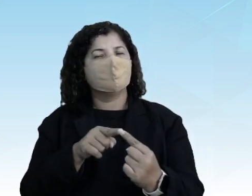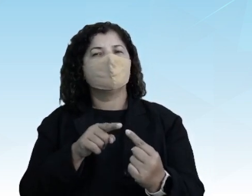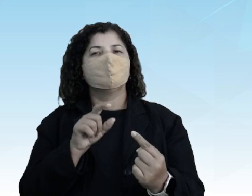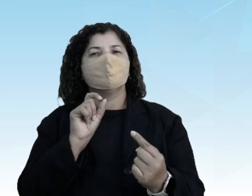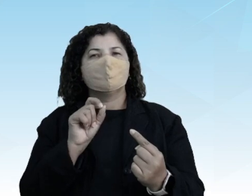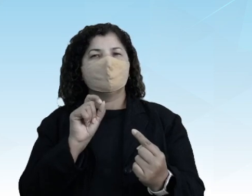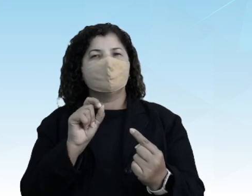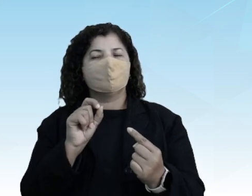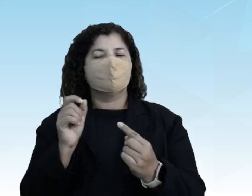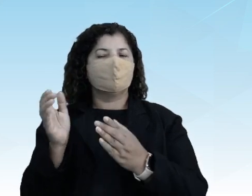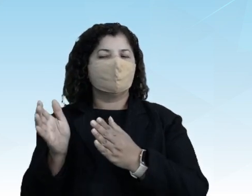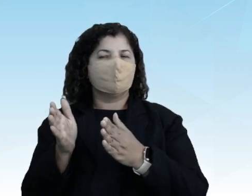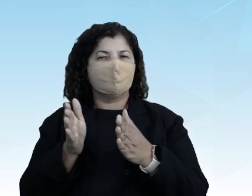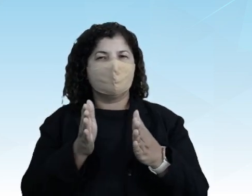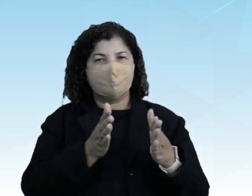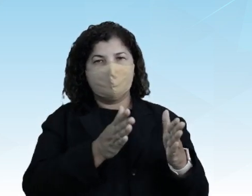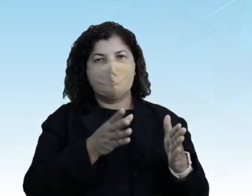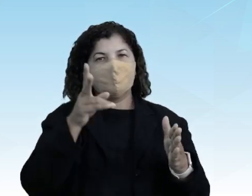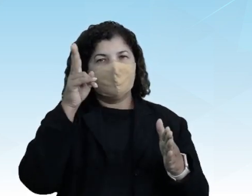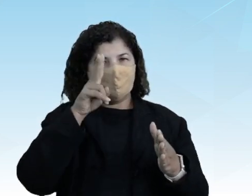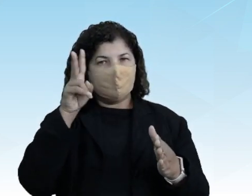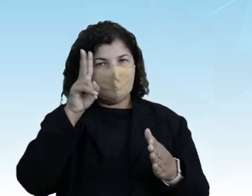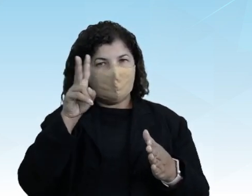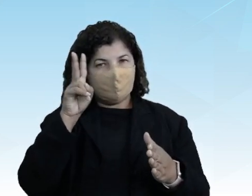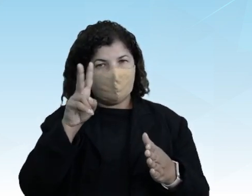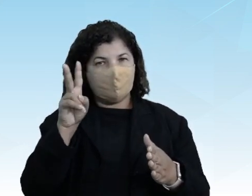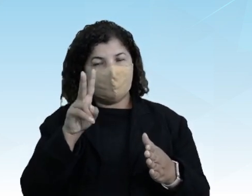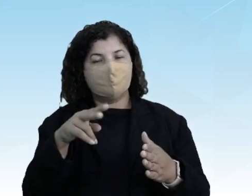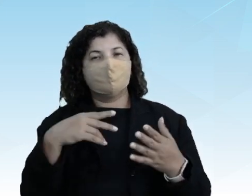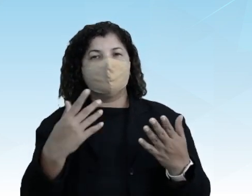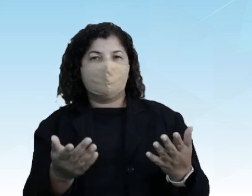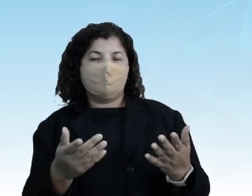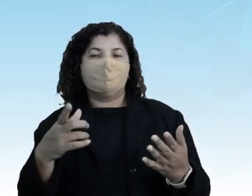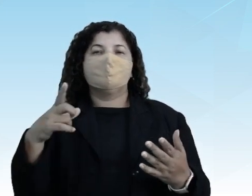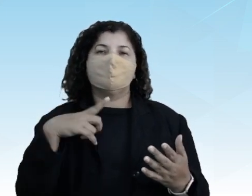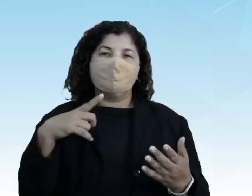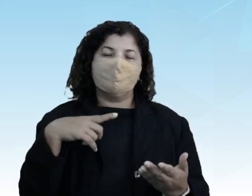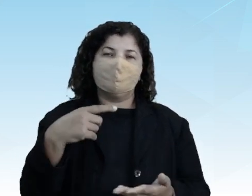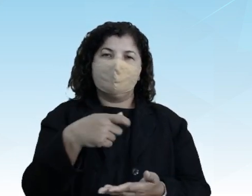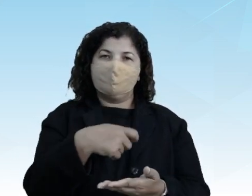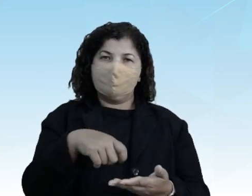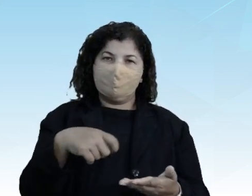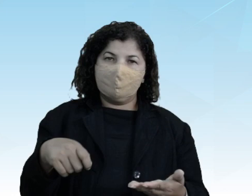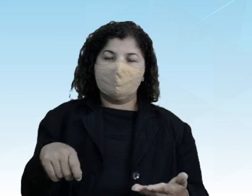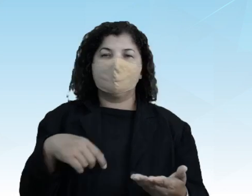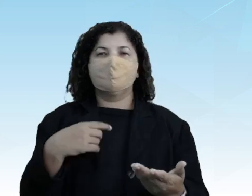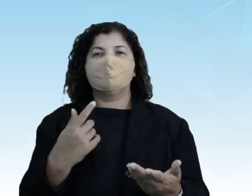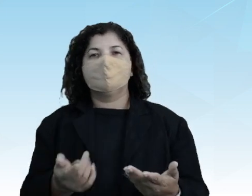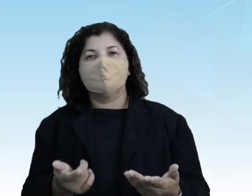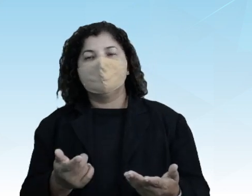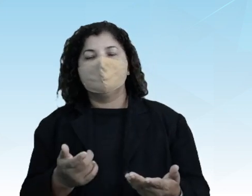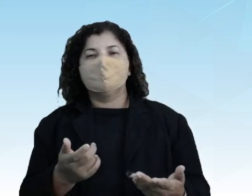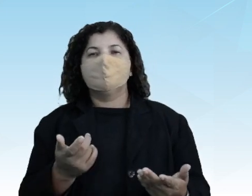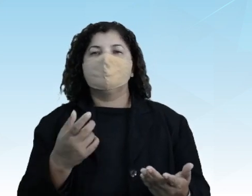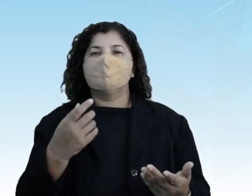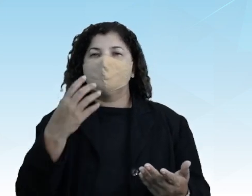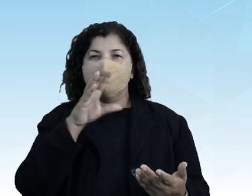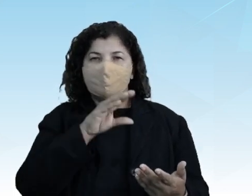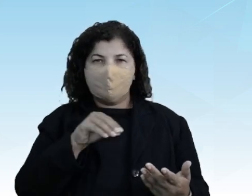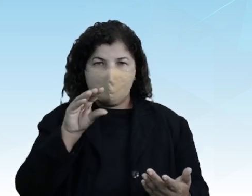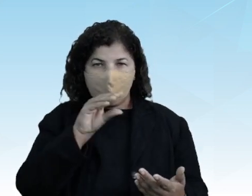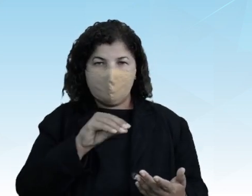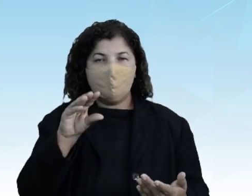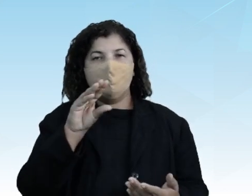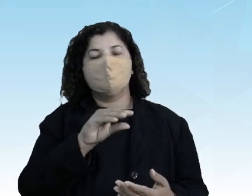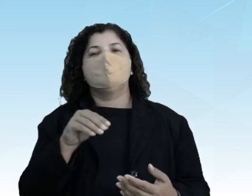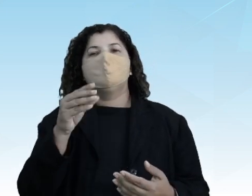esses períodos. Mas devemos lembrar que nós temos as fontes escritas, as fontes orais, é isso, que podem,